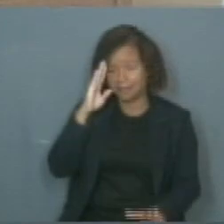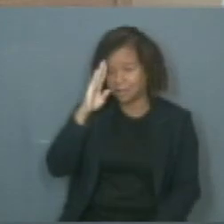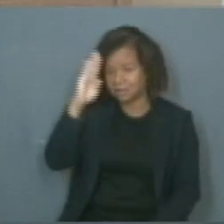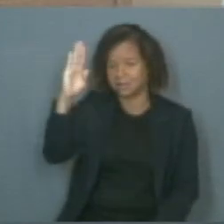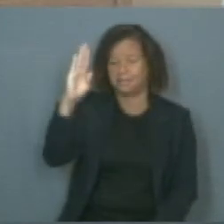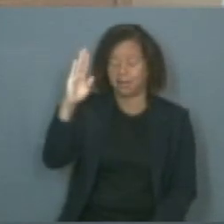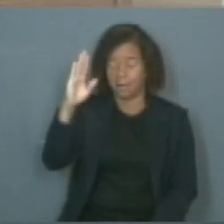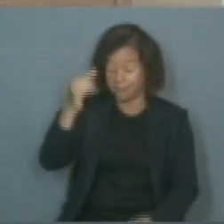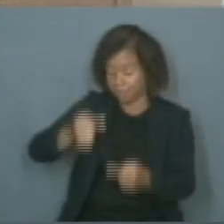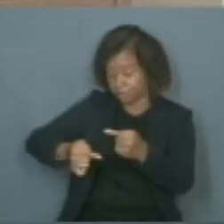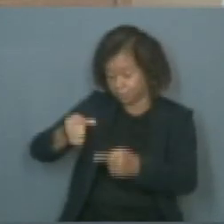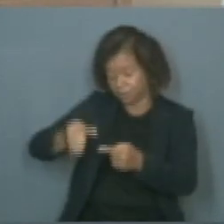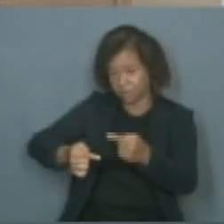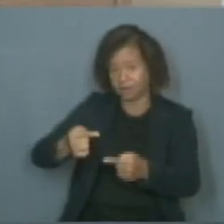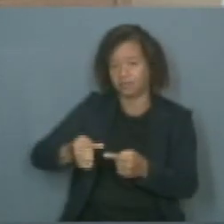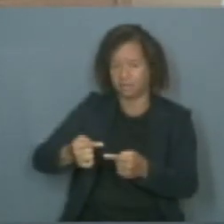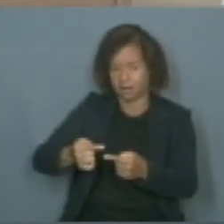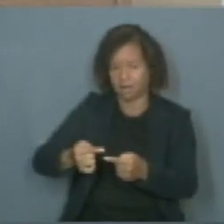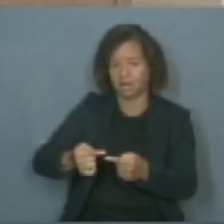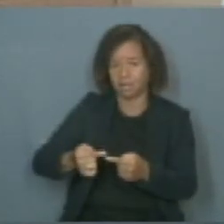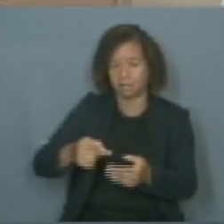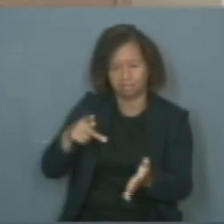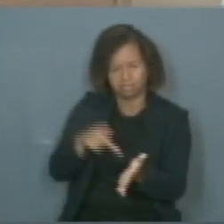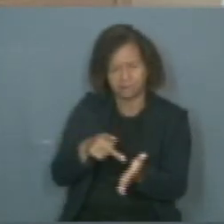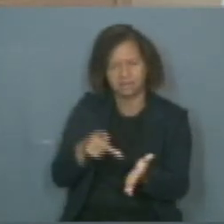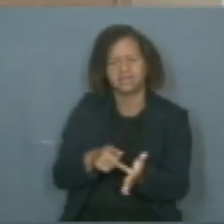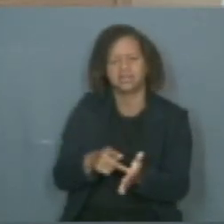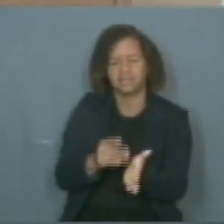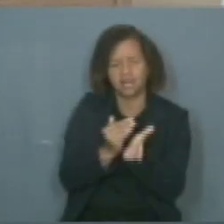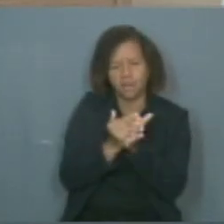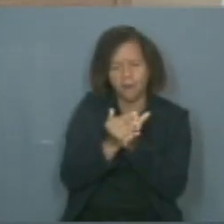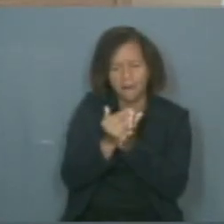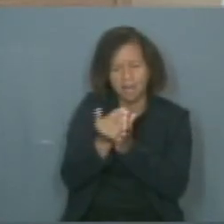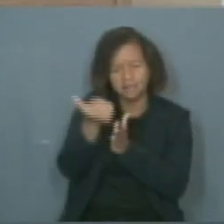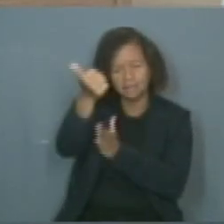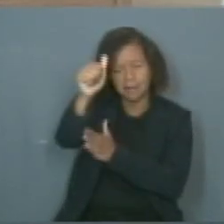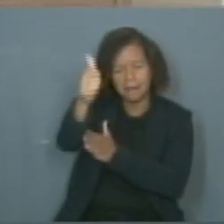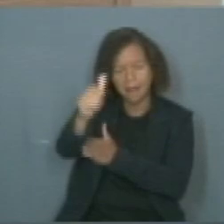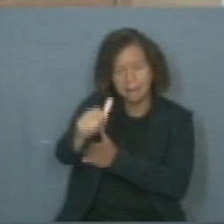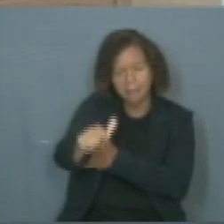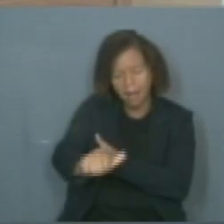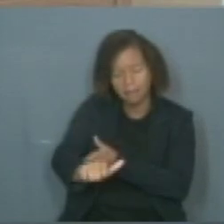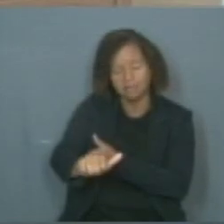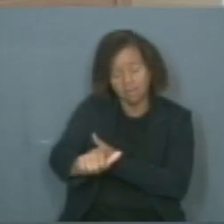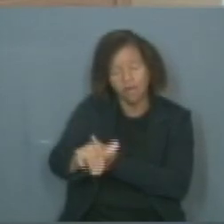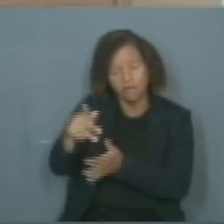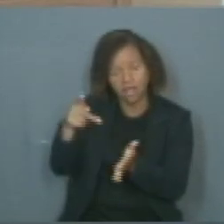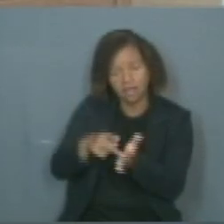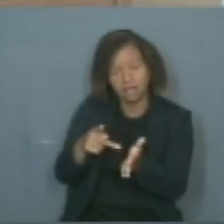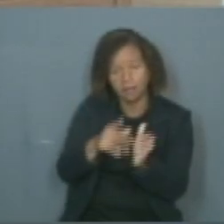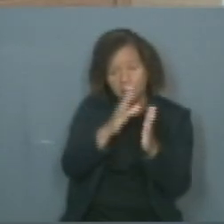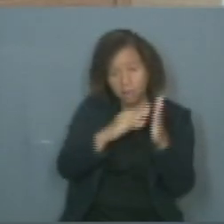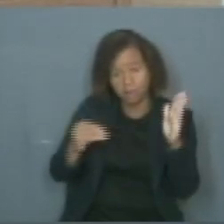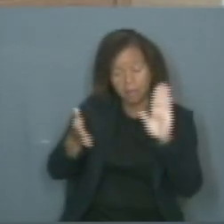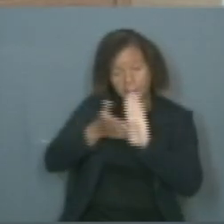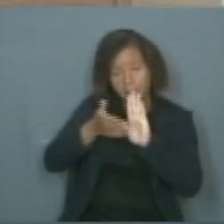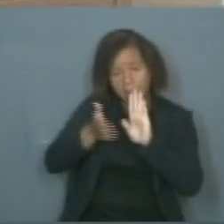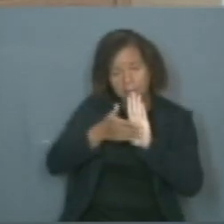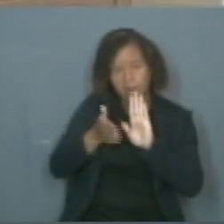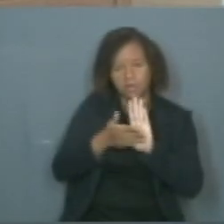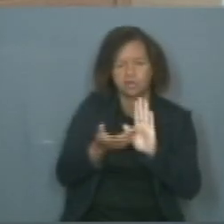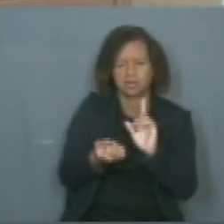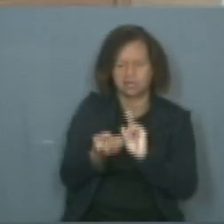políticas eficazes e baseadas em evidências, e a partir dessa análise ficou evidente que o modelo proposto